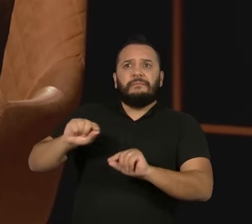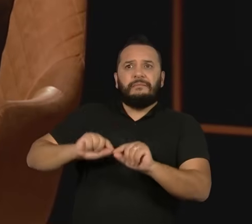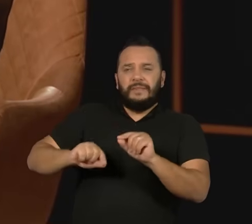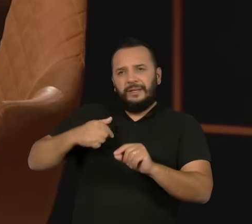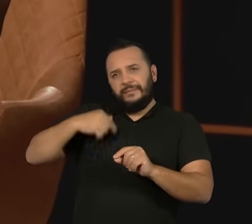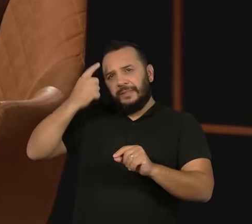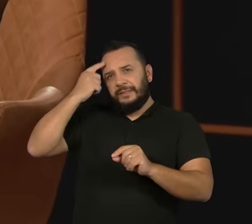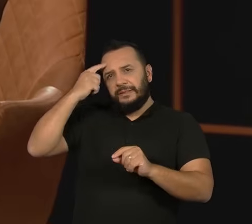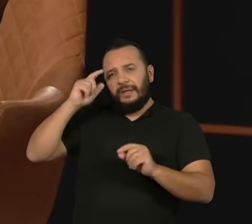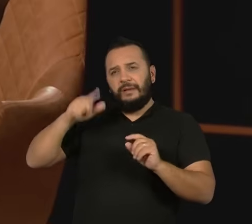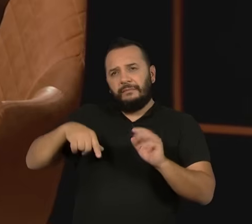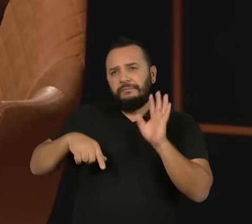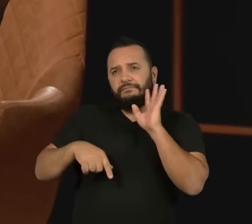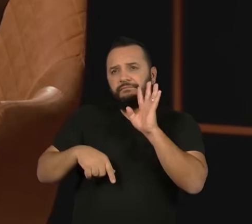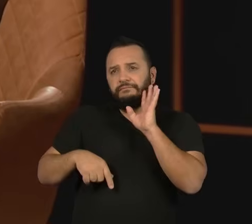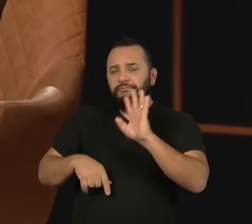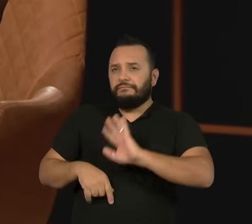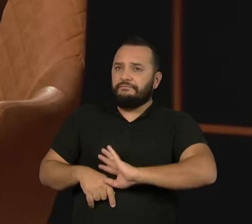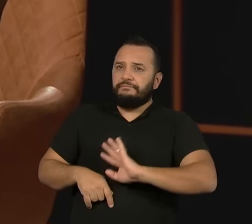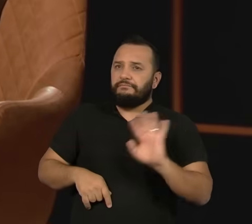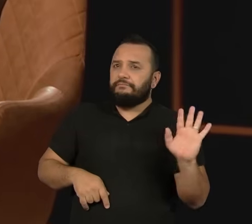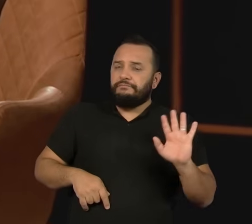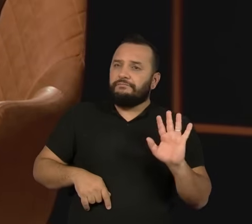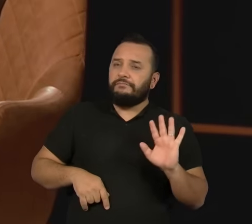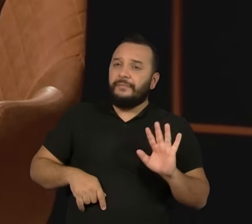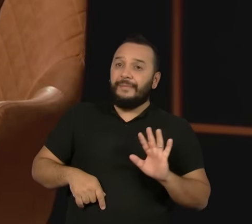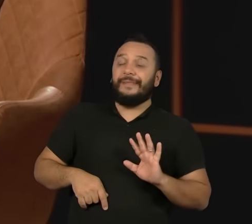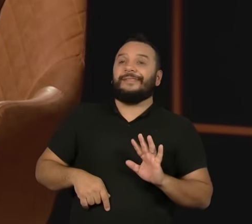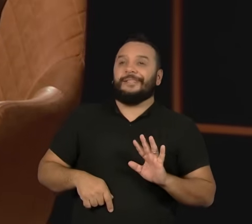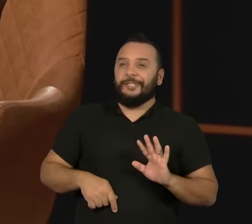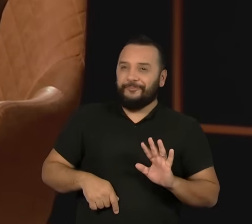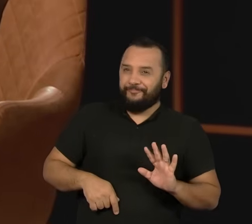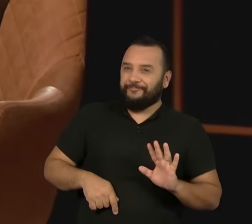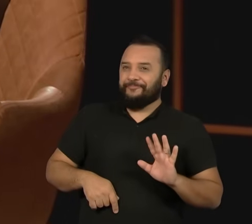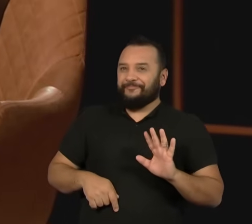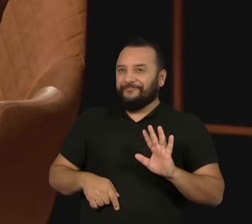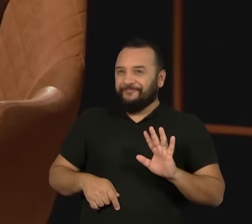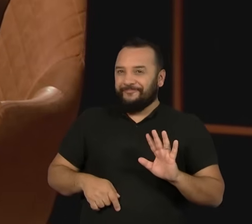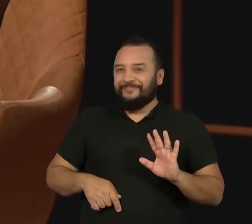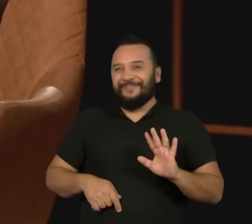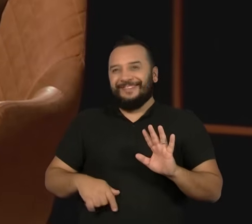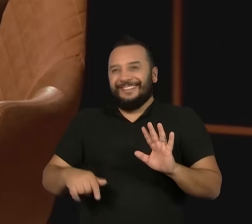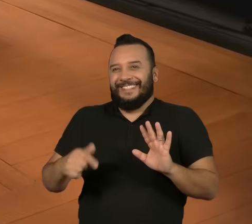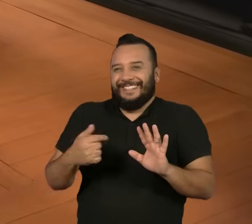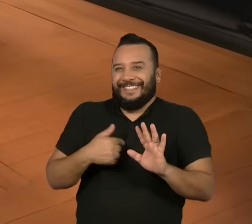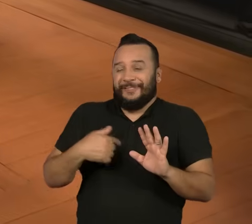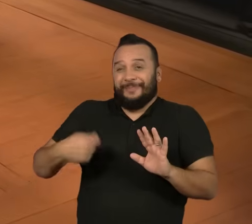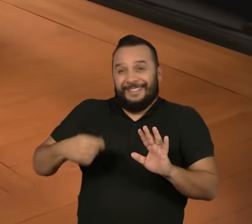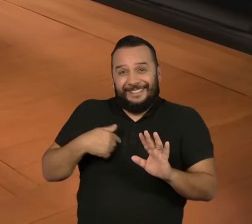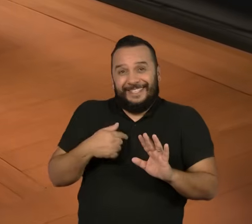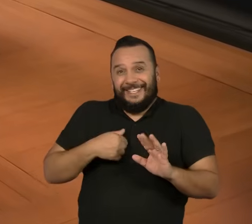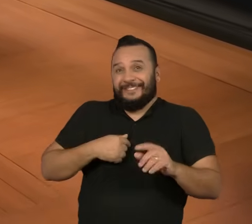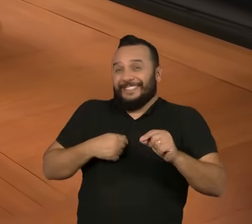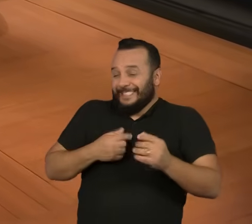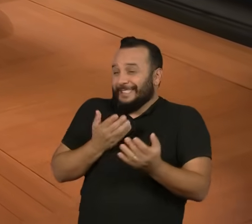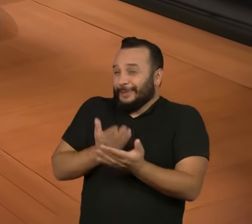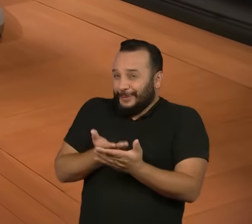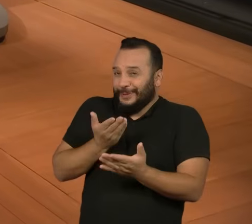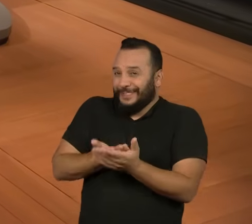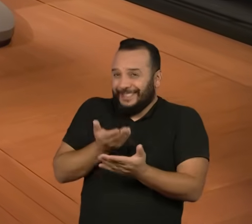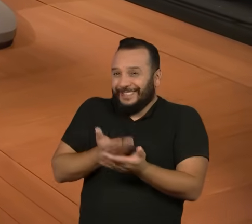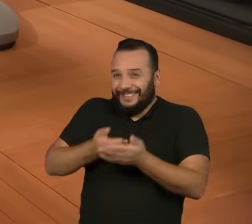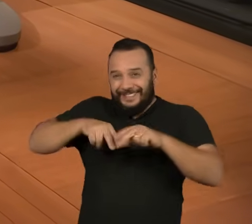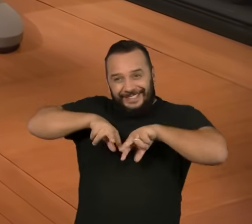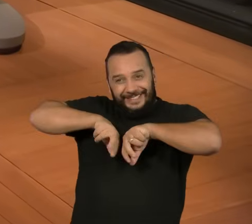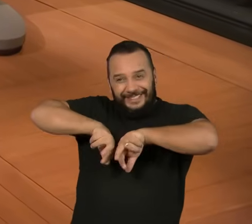super legal. E lá que eu vi também que eu precisava comer muita grana. Mas